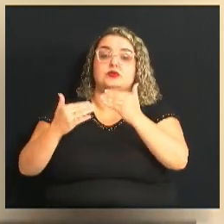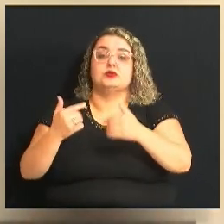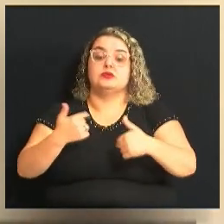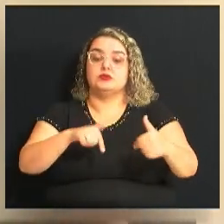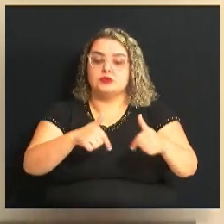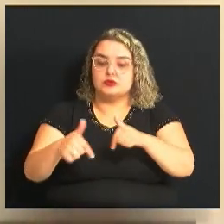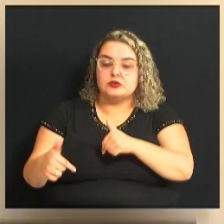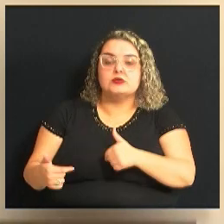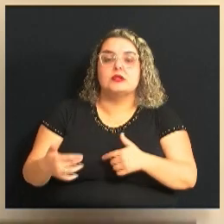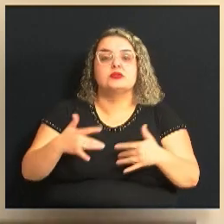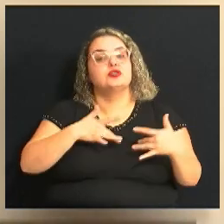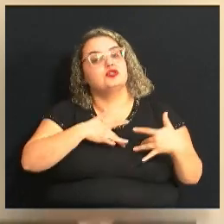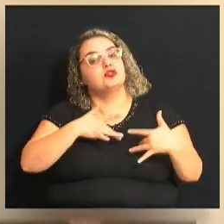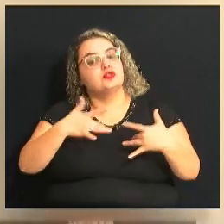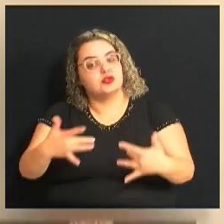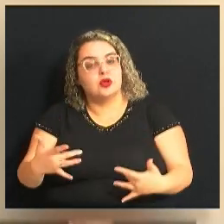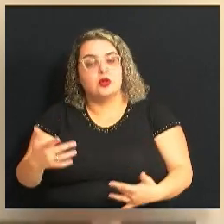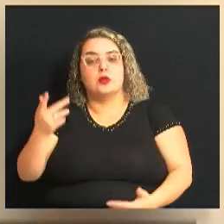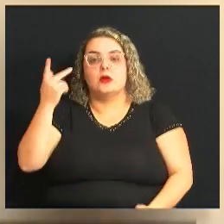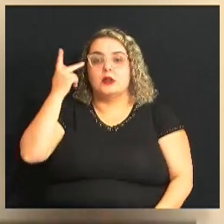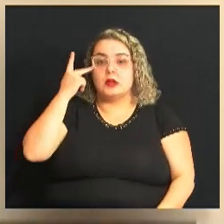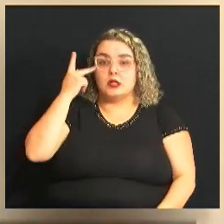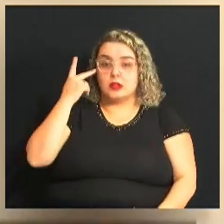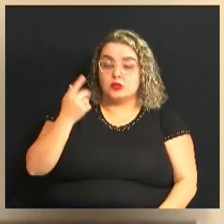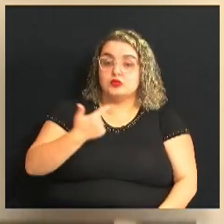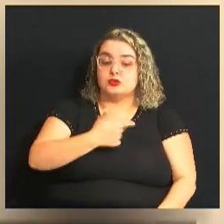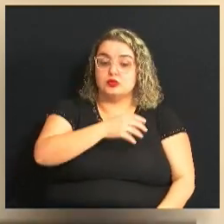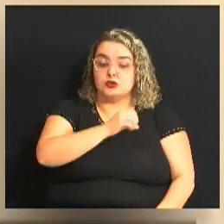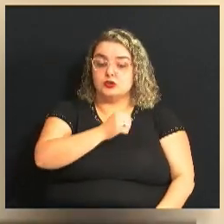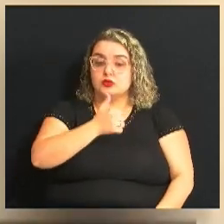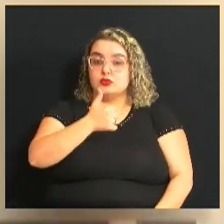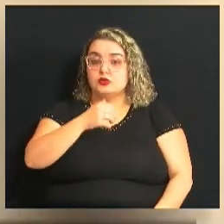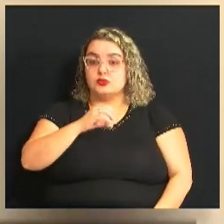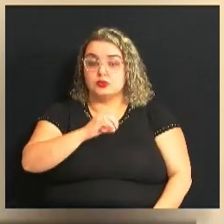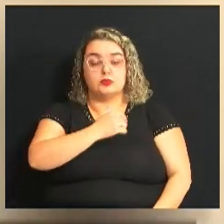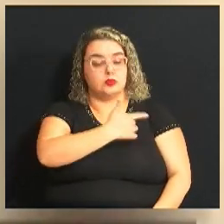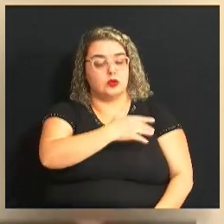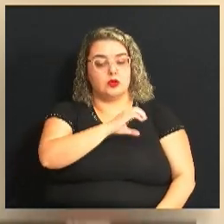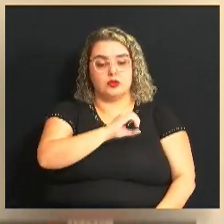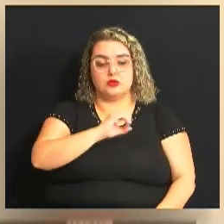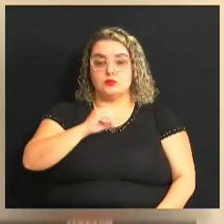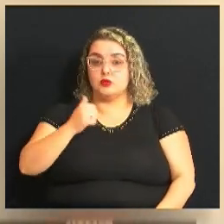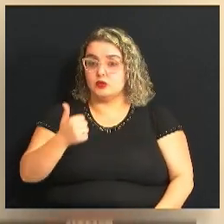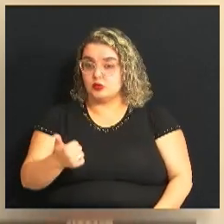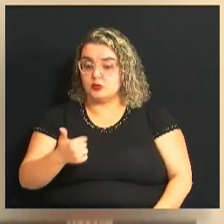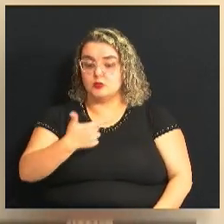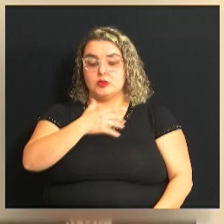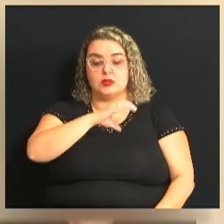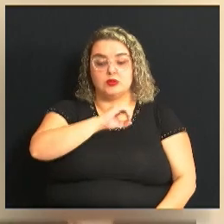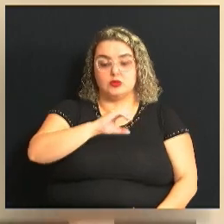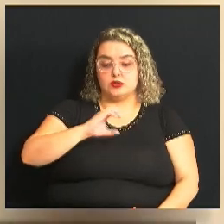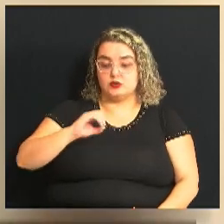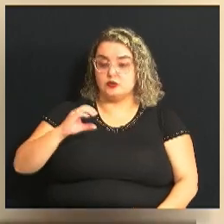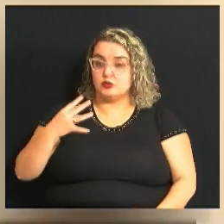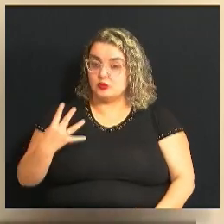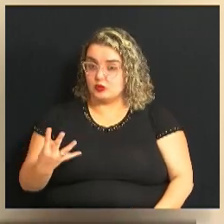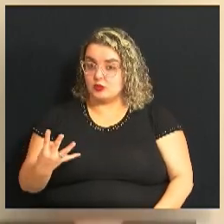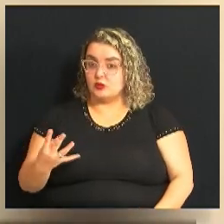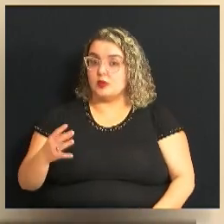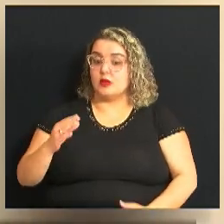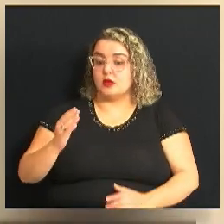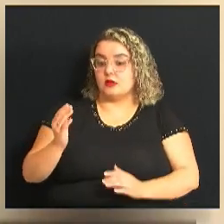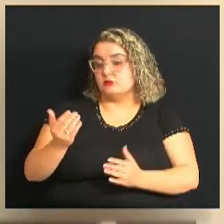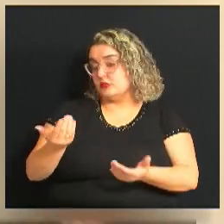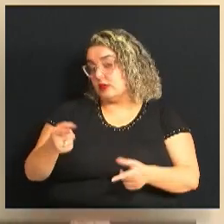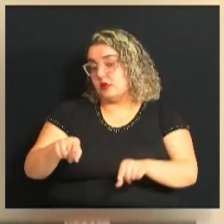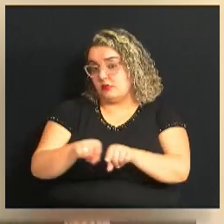e Solidariedade de São Paulo entre 2001 e 2004. E concorreu a cargos eletivos para prefeito